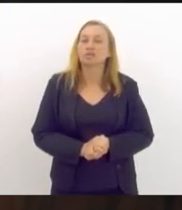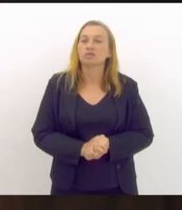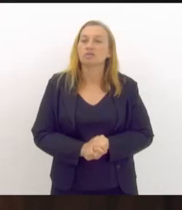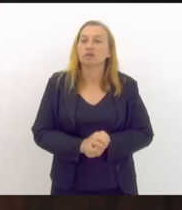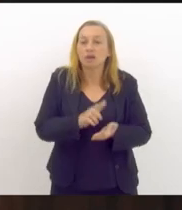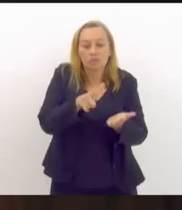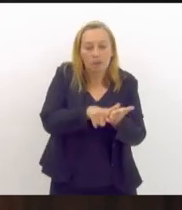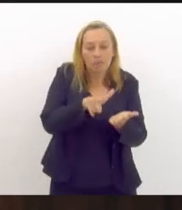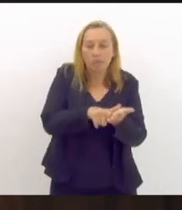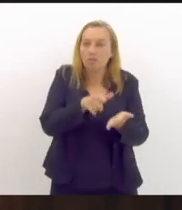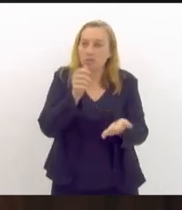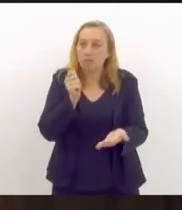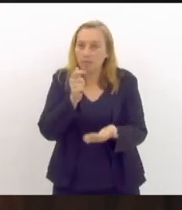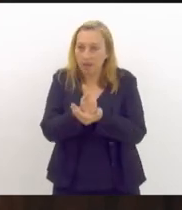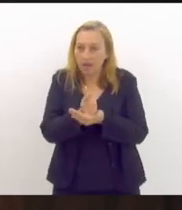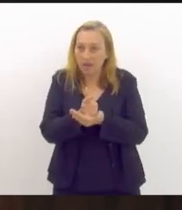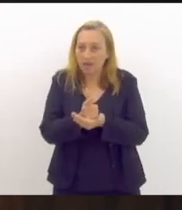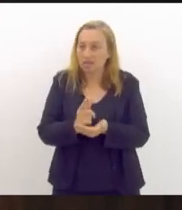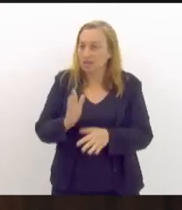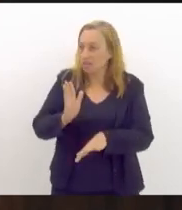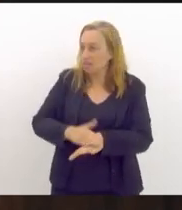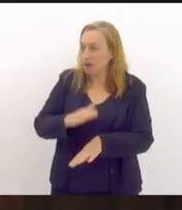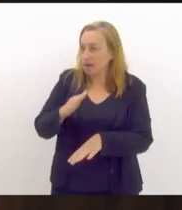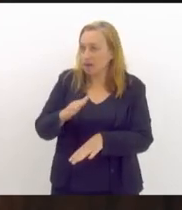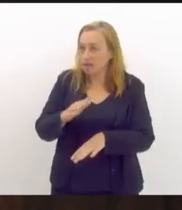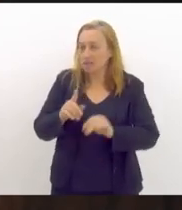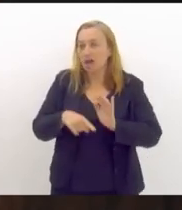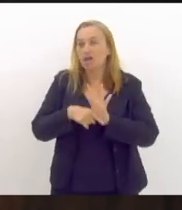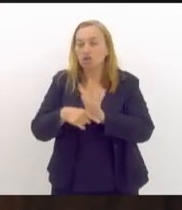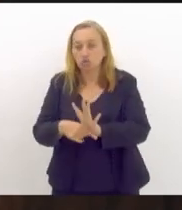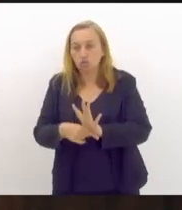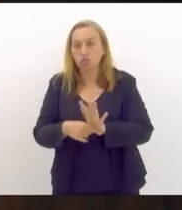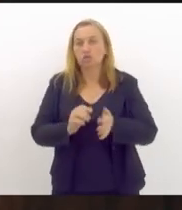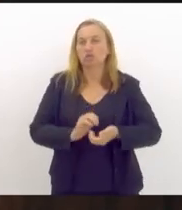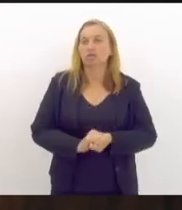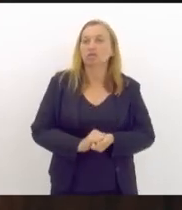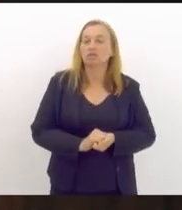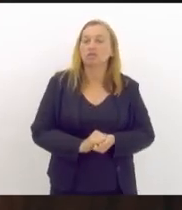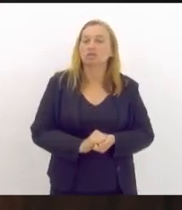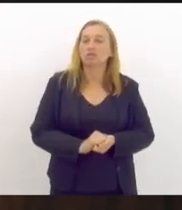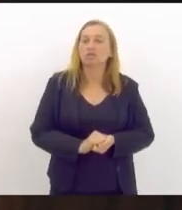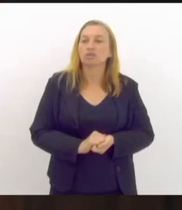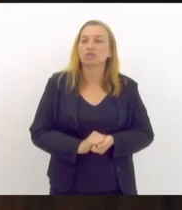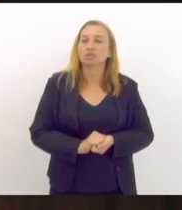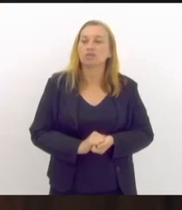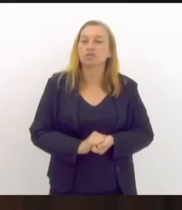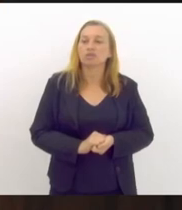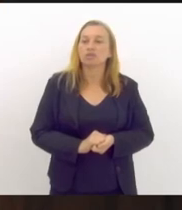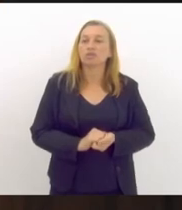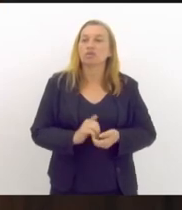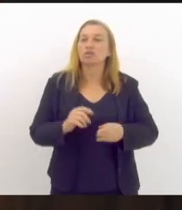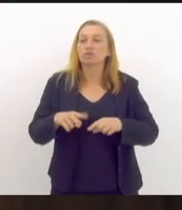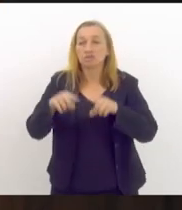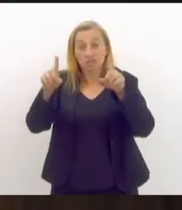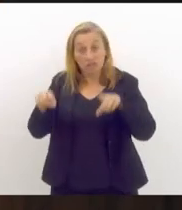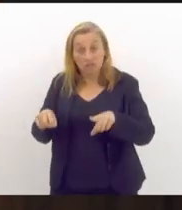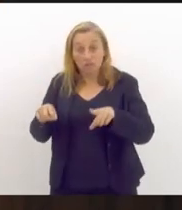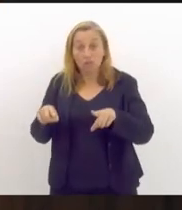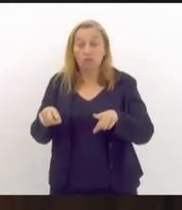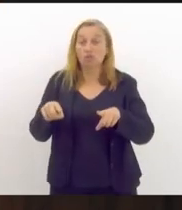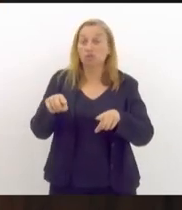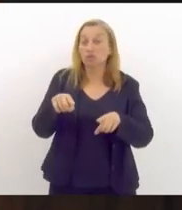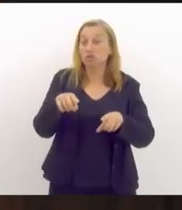a folha de pagamento e demais benefícios sendo então imperioso que os servidores nomeados